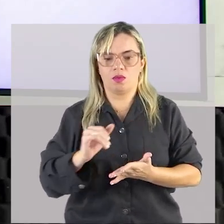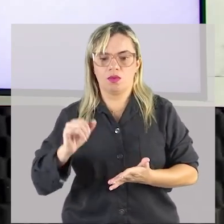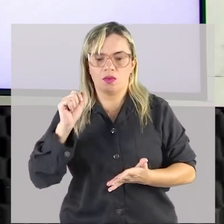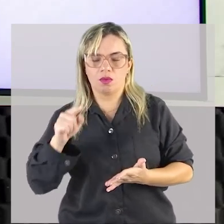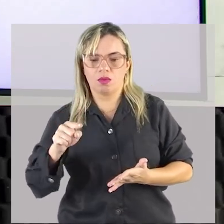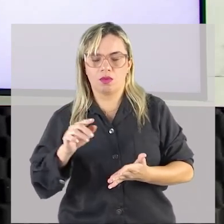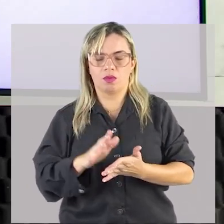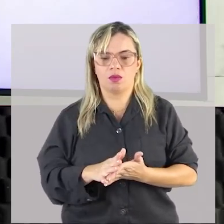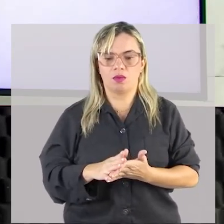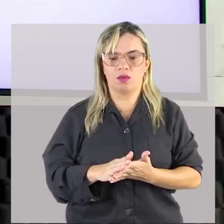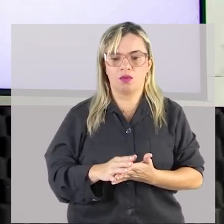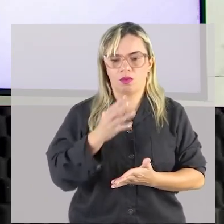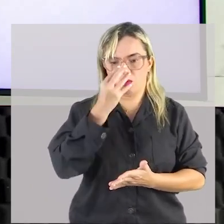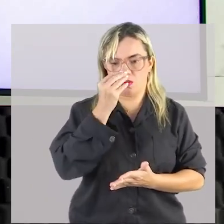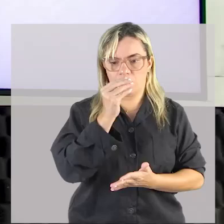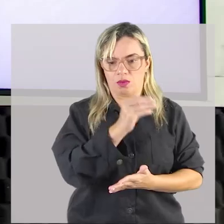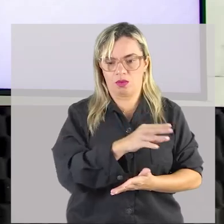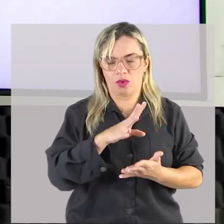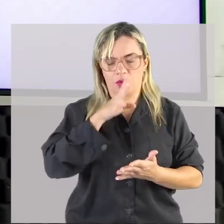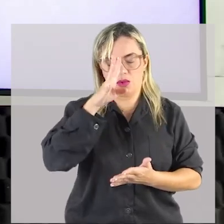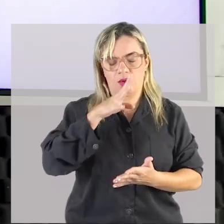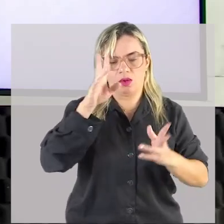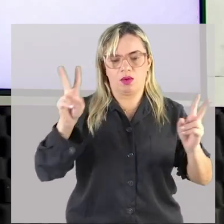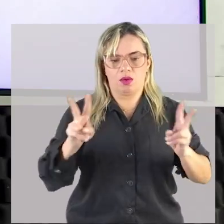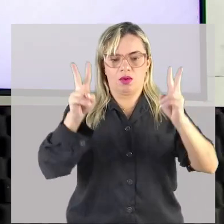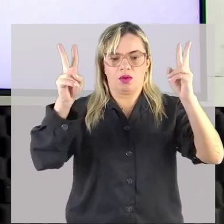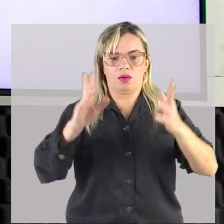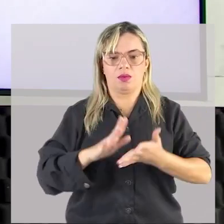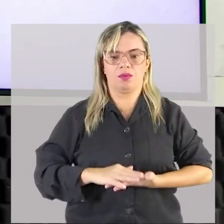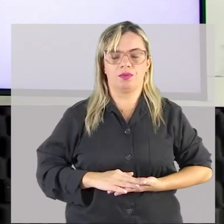seja ignorada ou excessivamente valorizada.